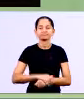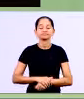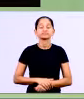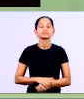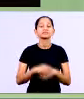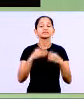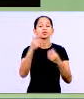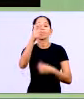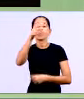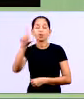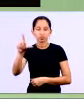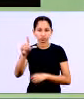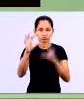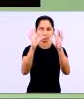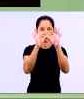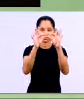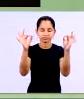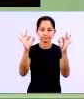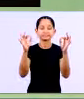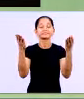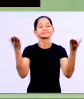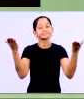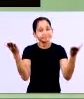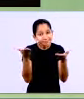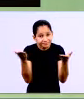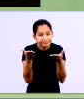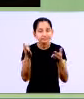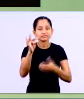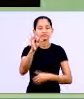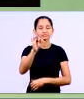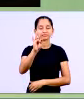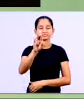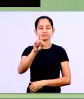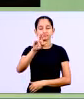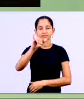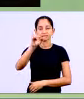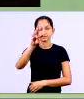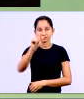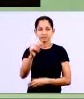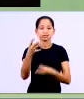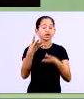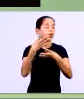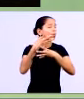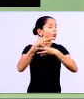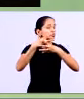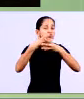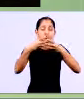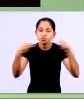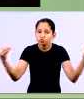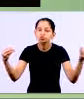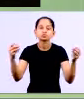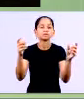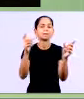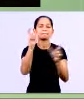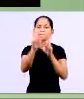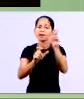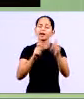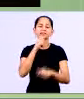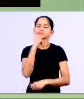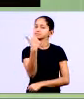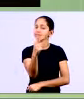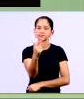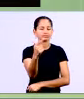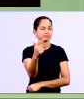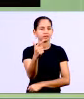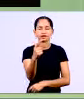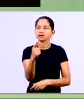o outro campo, o trema. O trema caiu. Foi abolido de todas as palavras